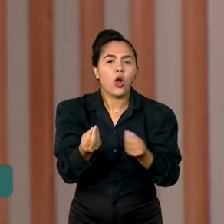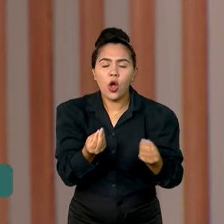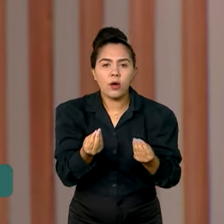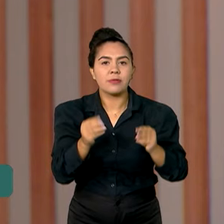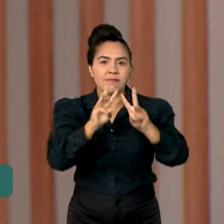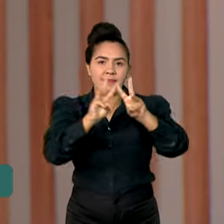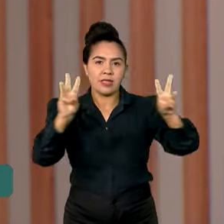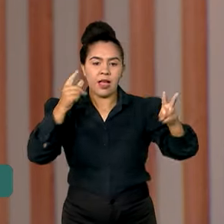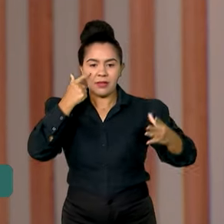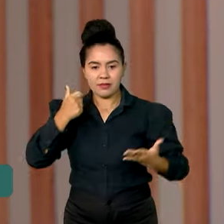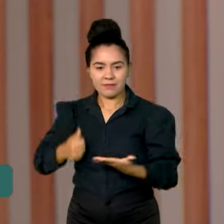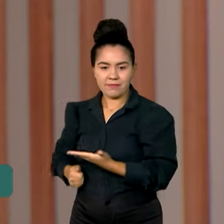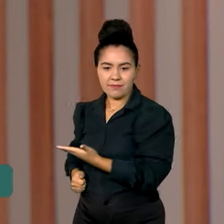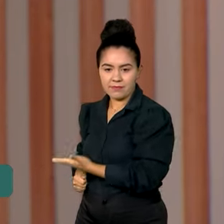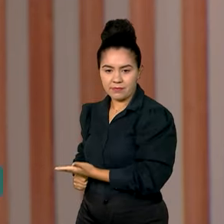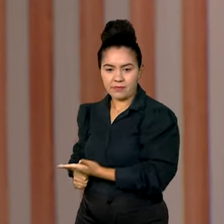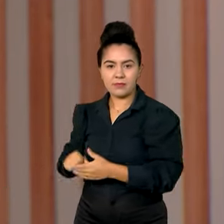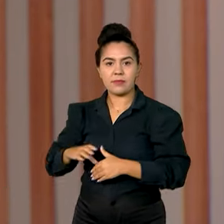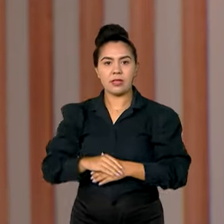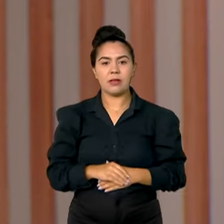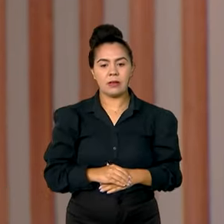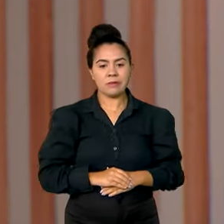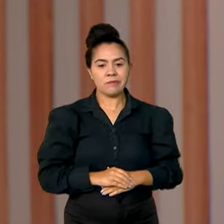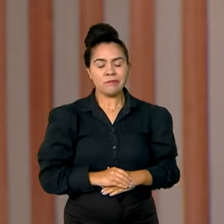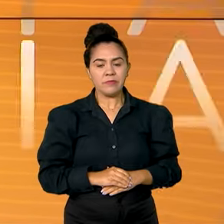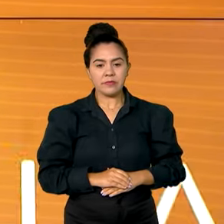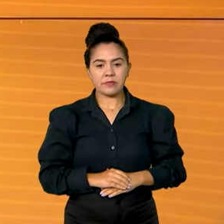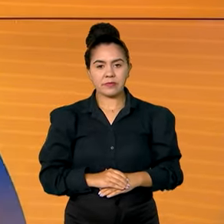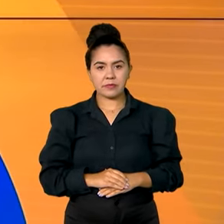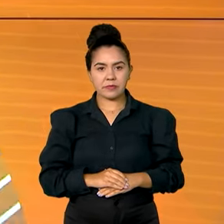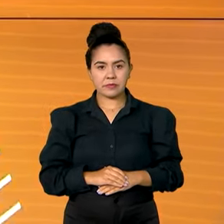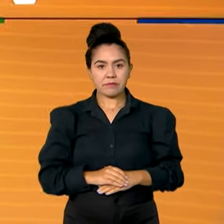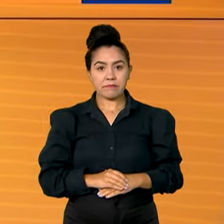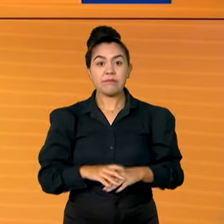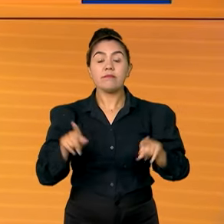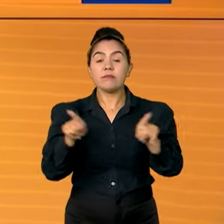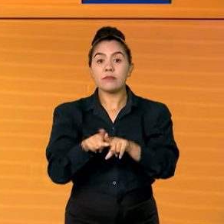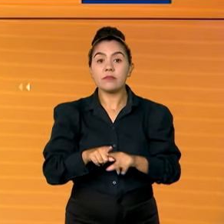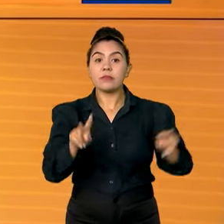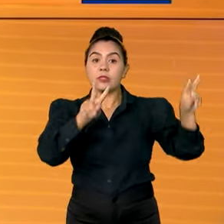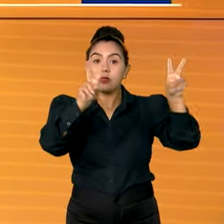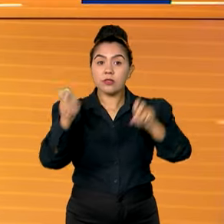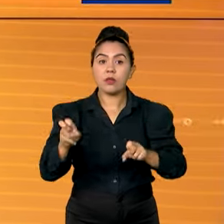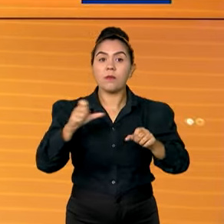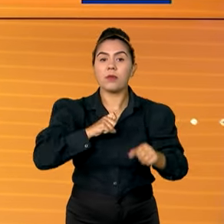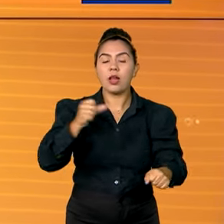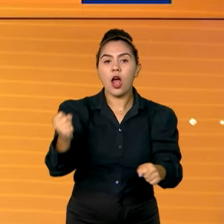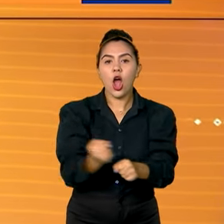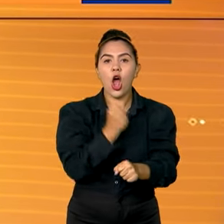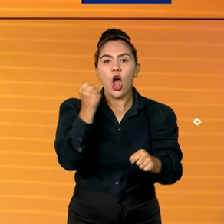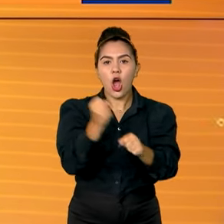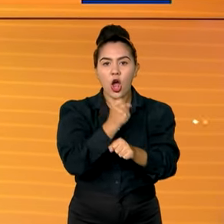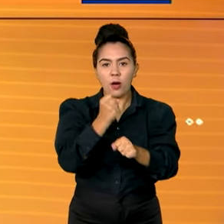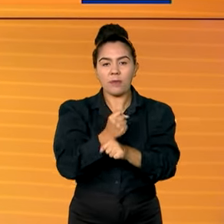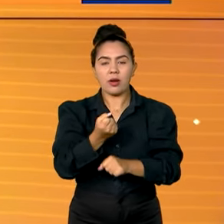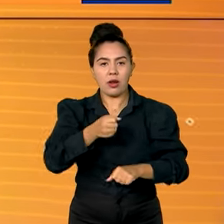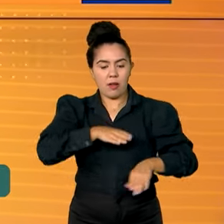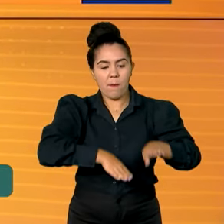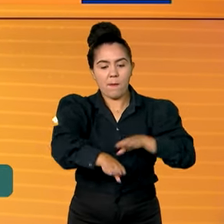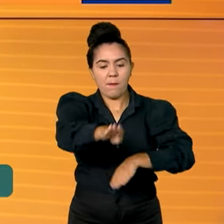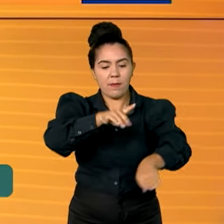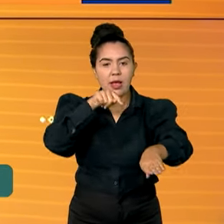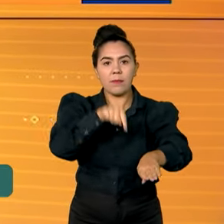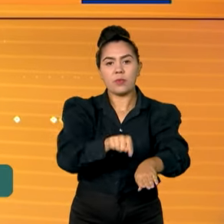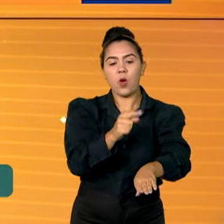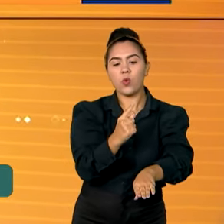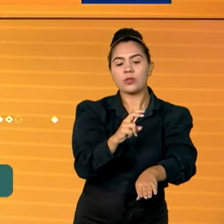online da Defesa Civil para gestores. E as obras de pavimentação da BR-156 no Amapá